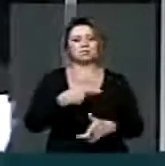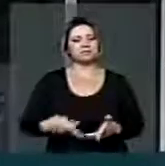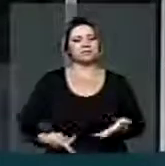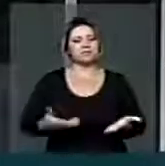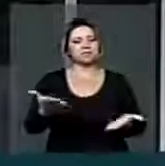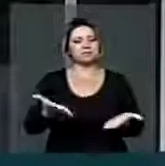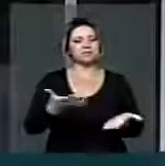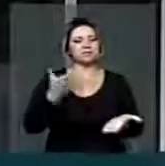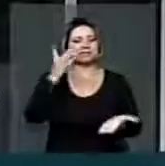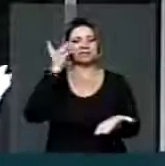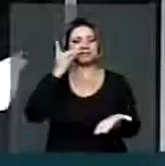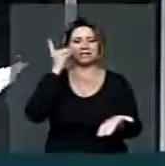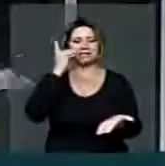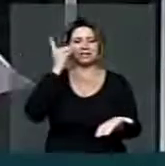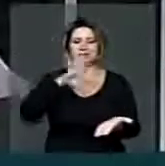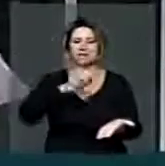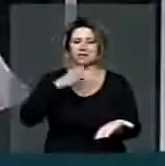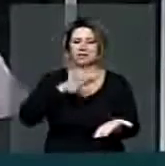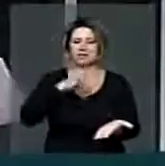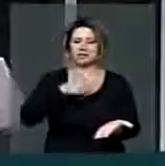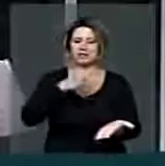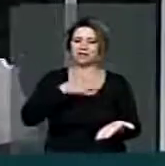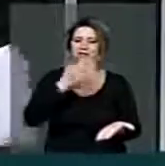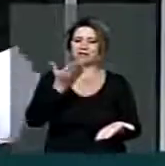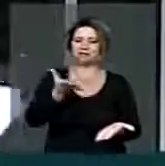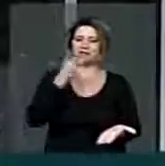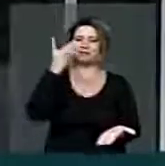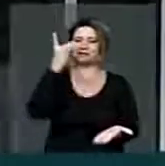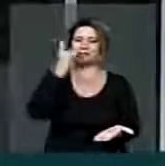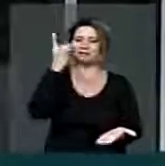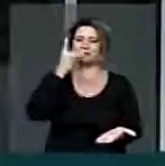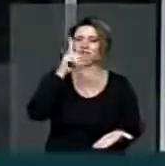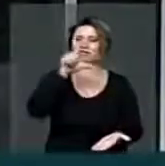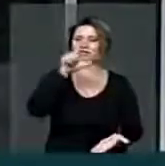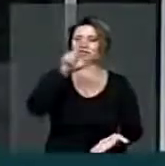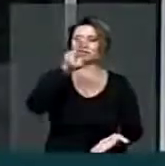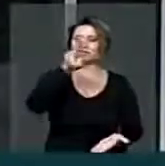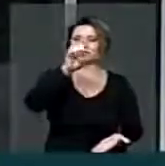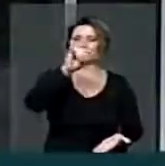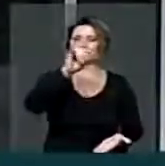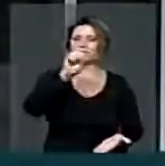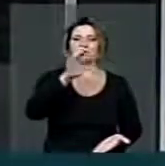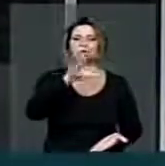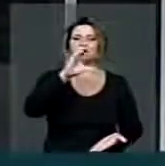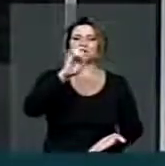colega parlamentar corajoso, deputado Luiz Couto, da Paraíba. Muito obrigado, deputado.